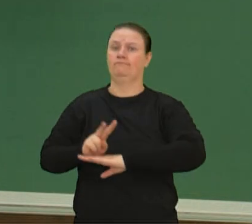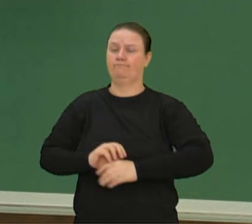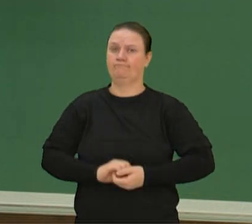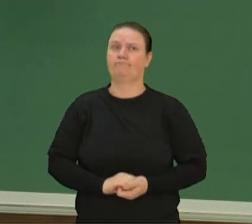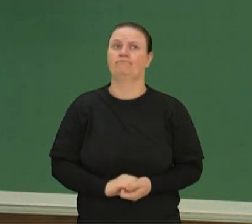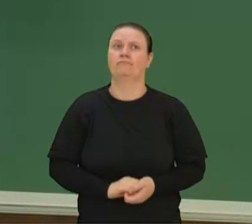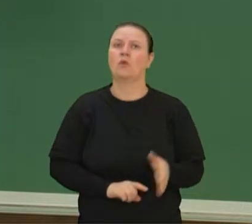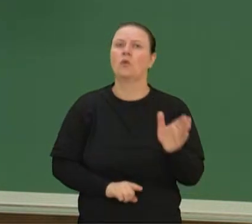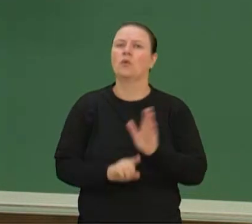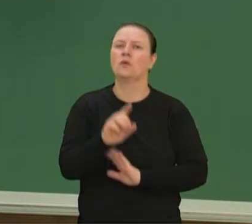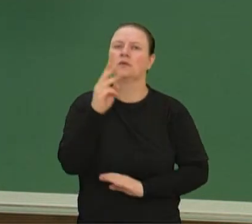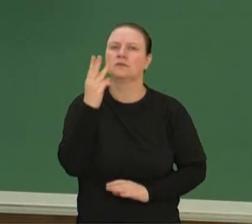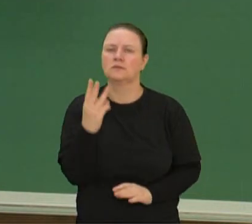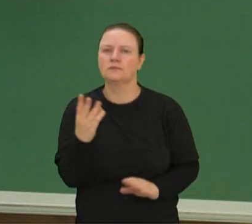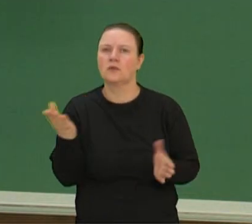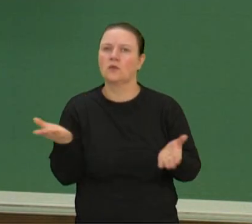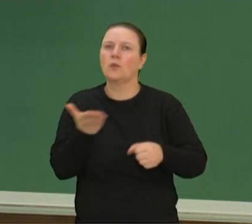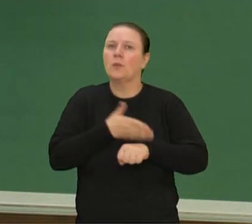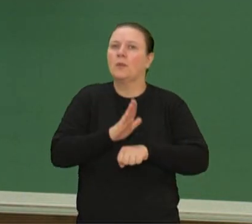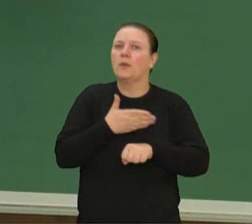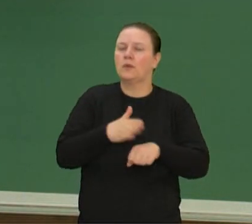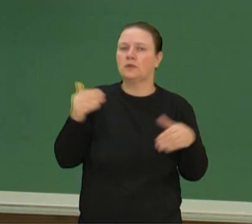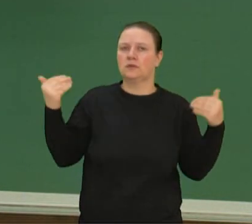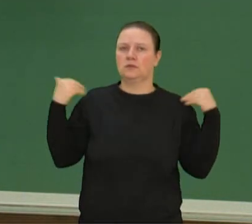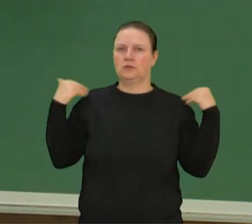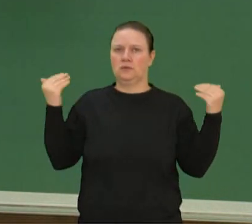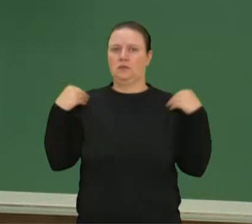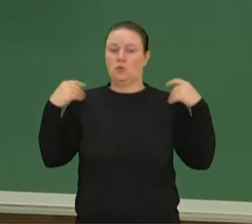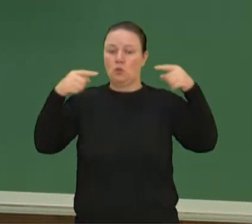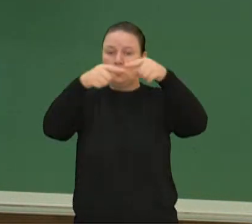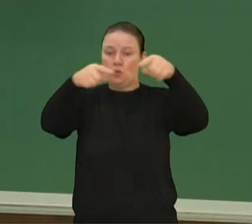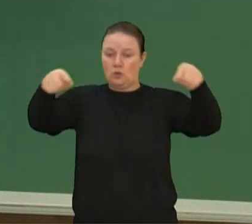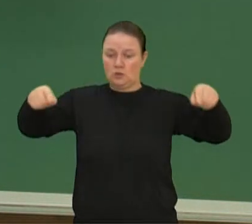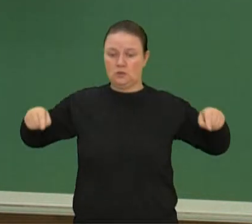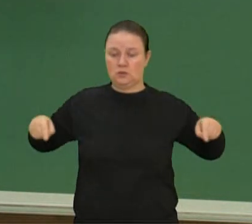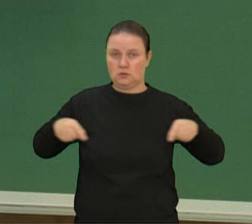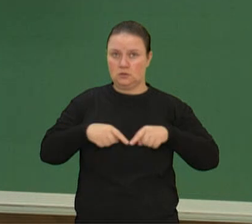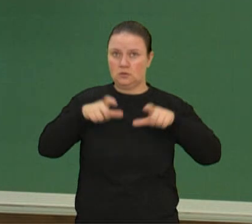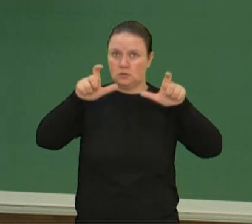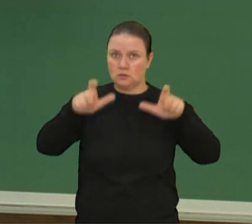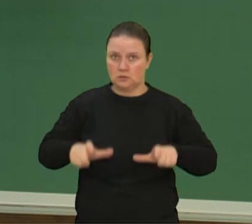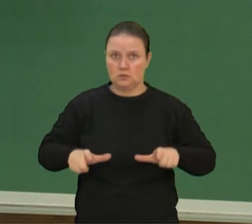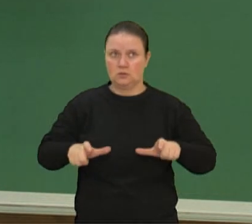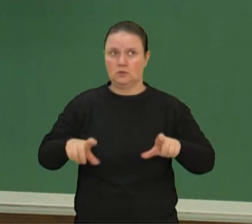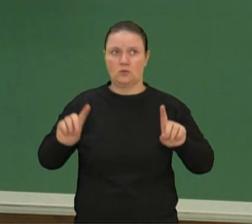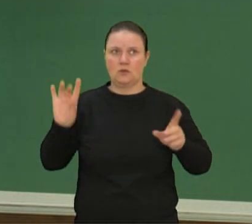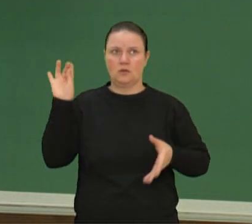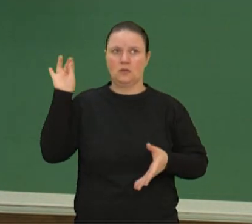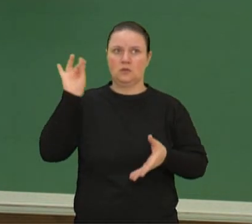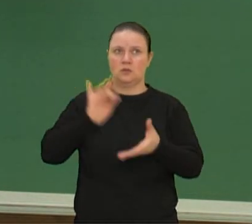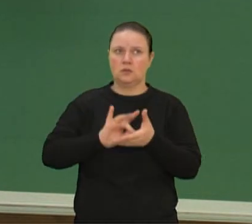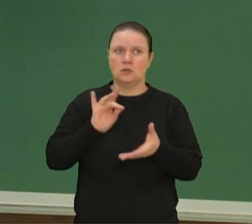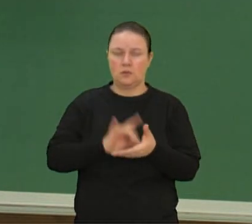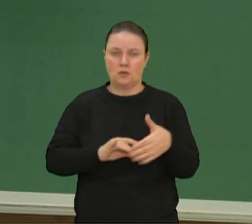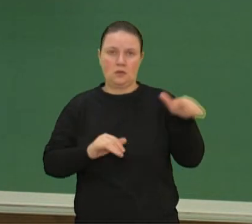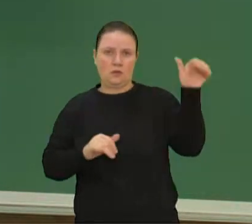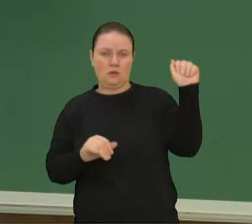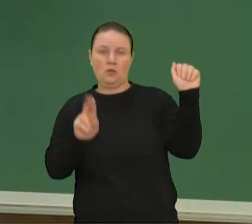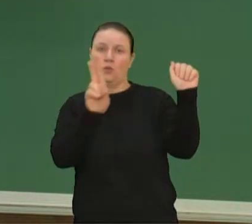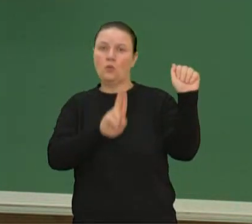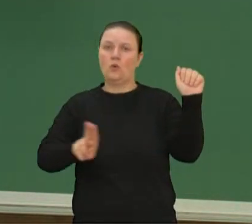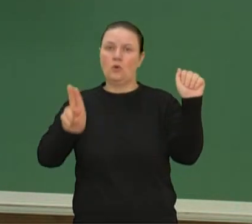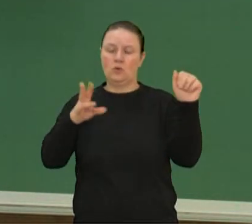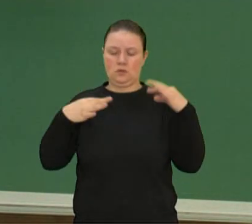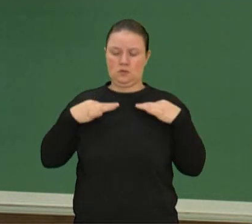Quiz 3, vamos lá. A prática de exercícios físicos em academias não deve considerar como fator determinante. Letra A, o uso